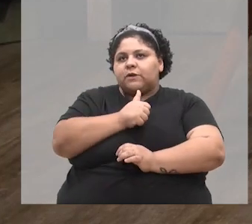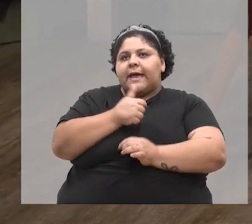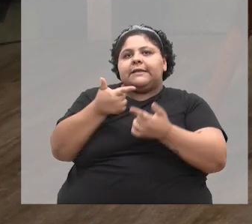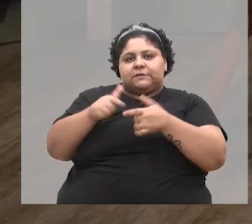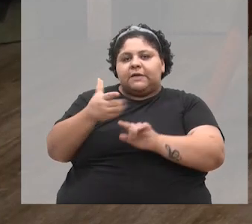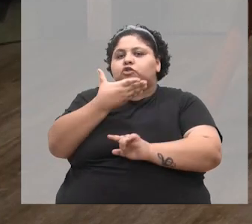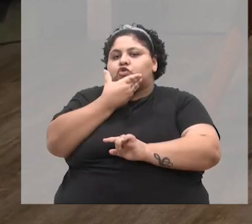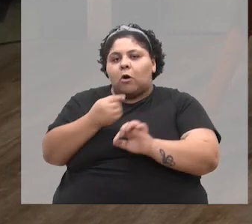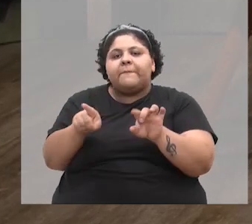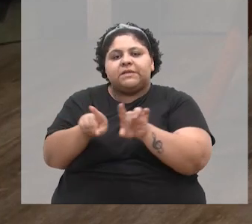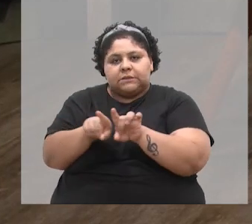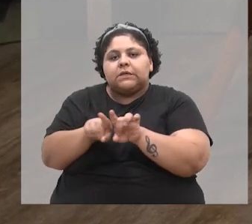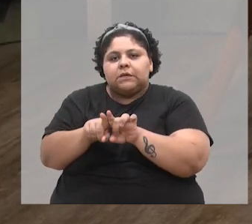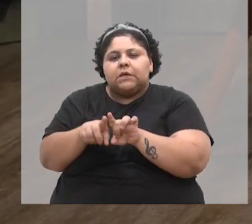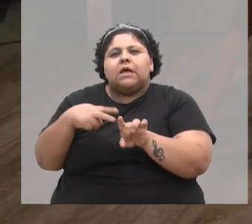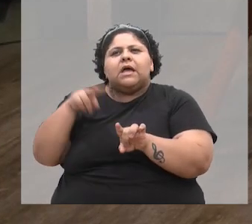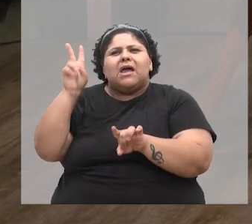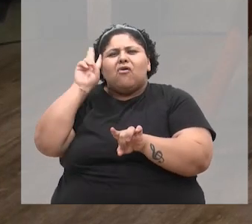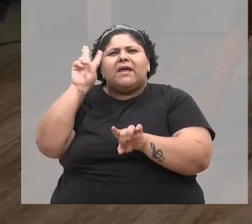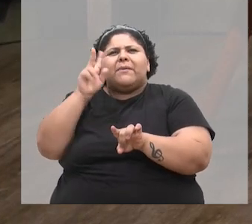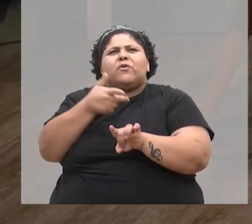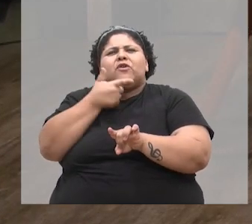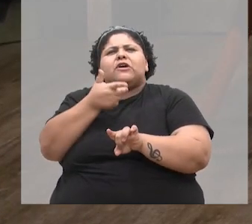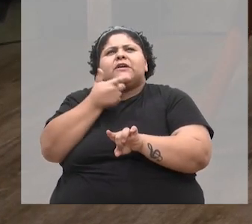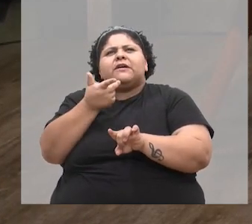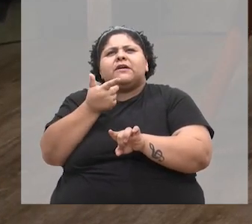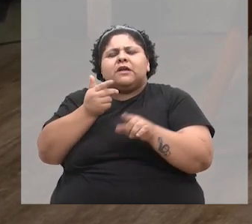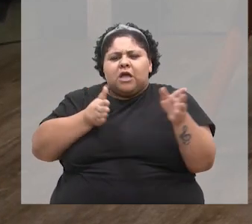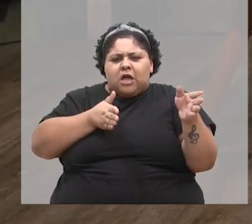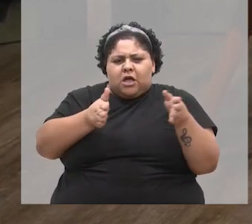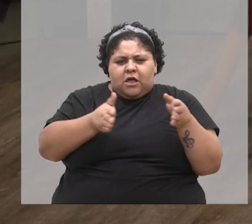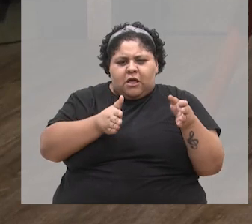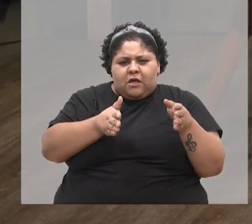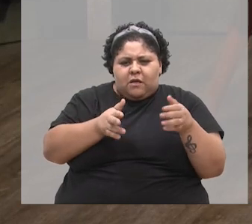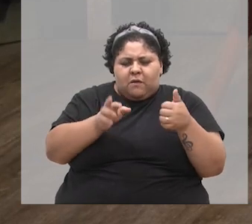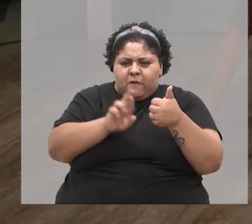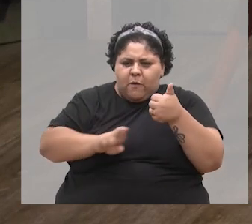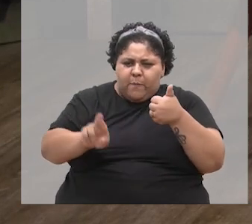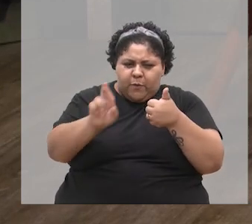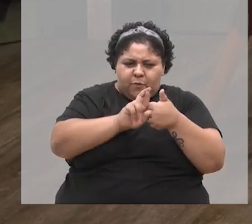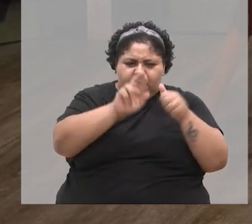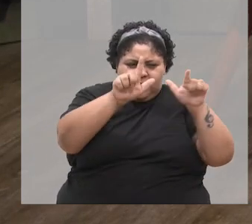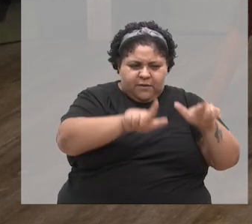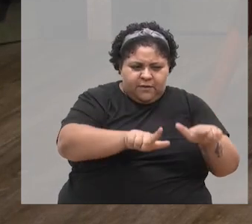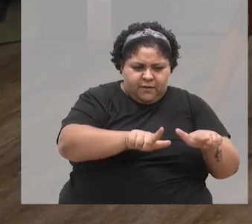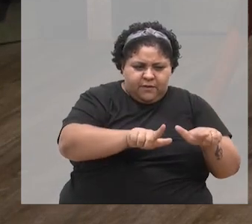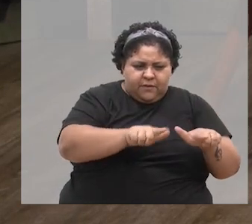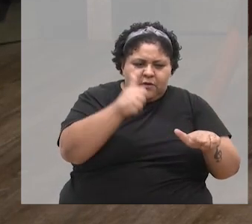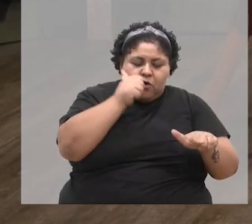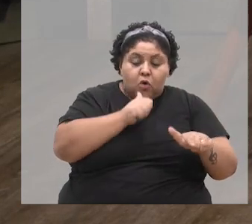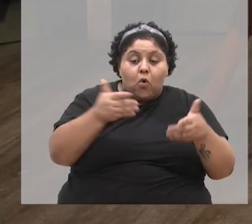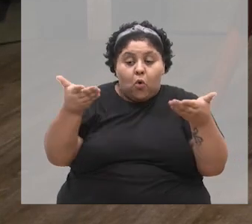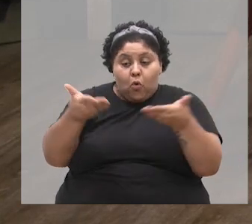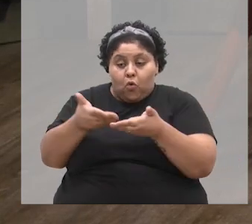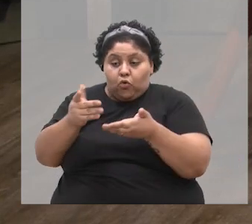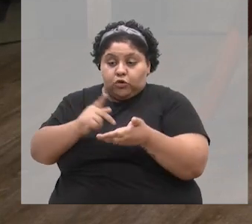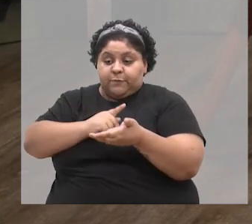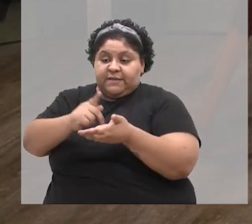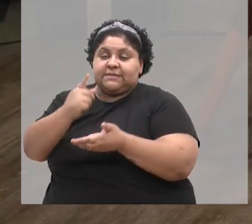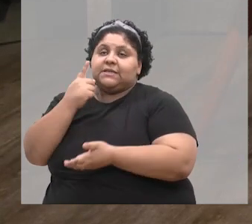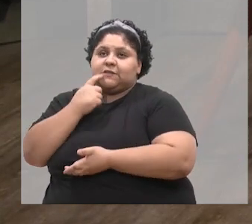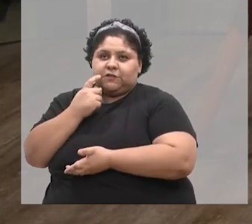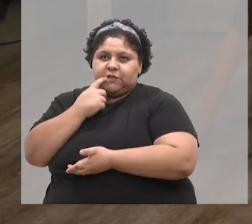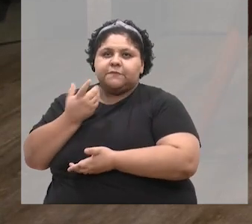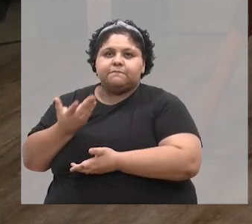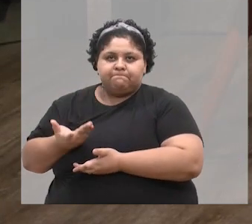o entorno ali, os homens, inclusive. Eu lembro, a senhora citava o período seu na Procuradoria Especial da Mulher, hoje a vereadora